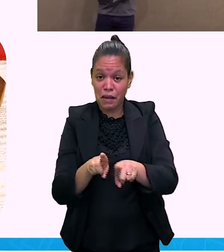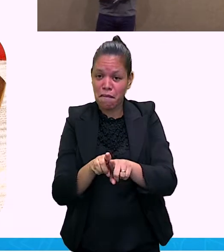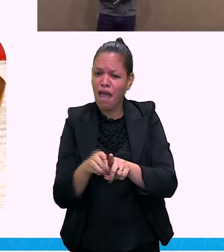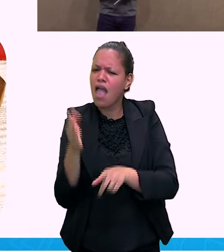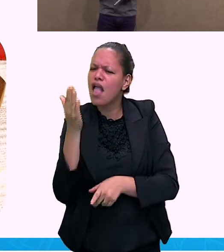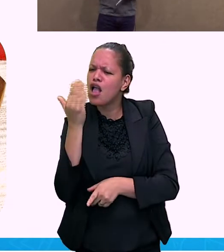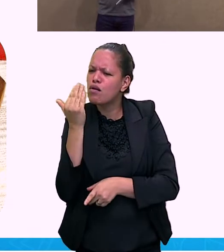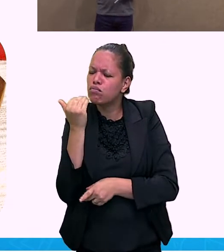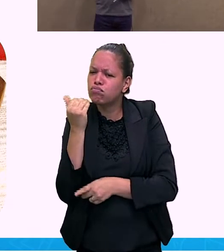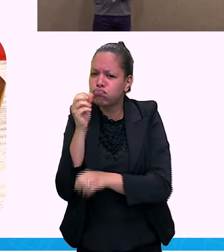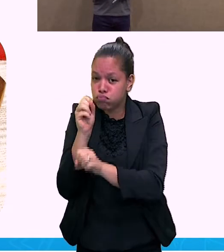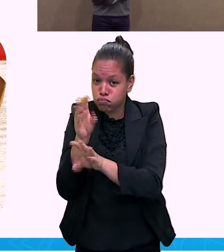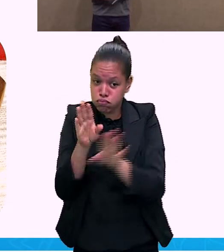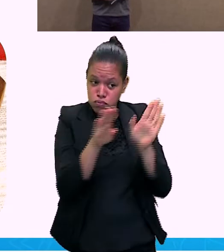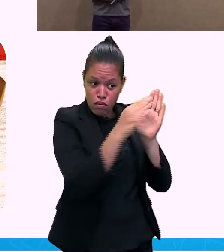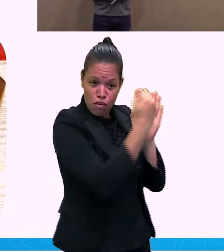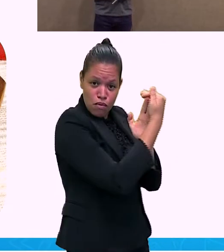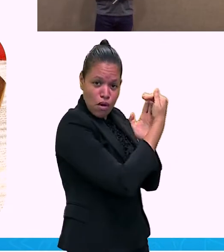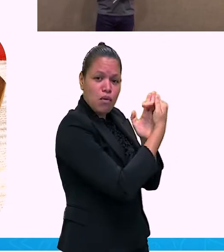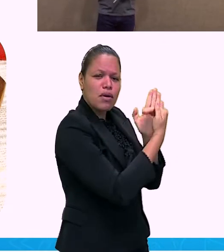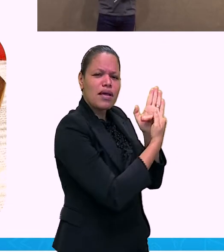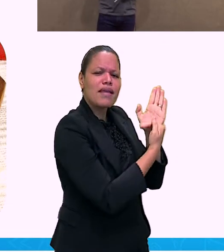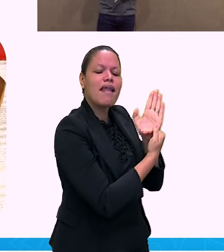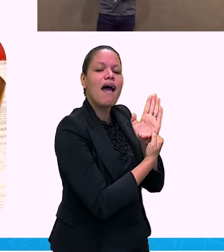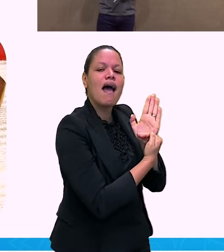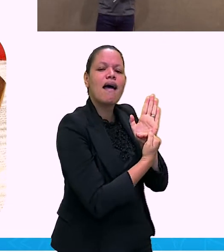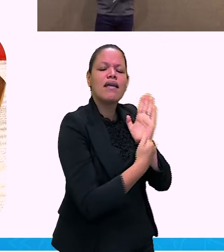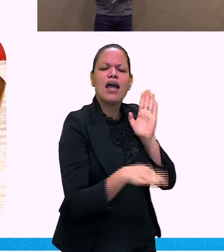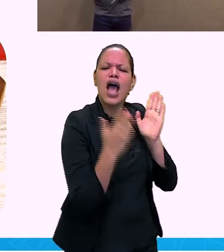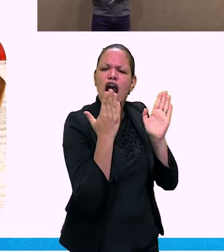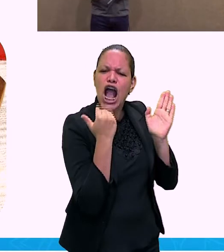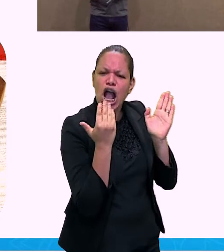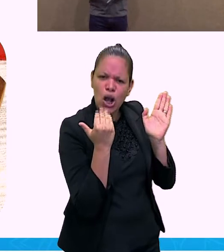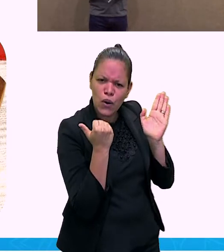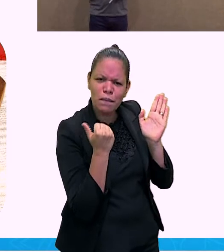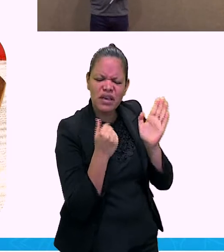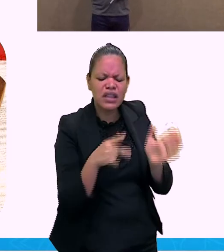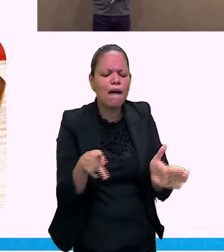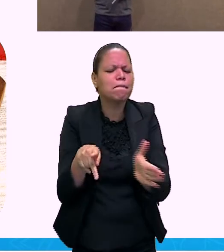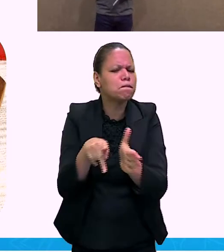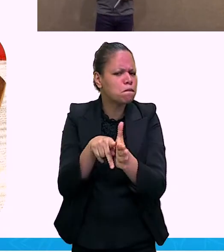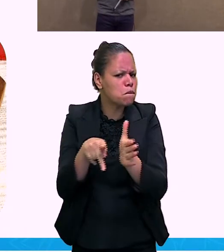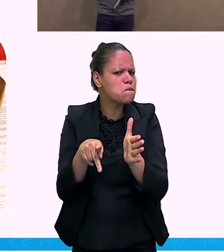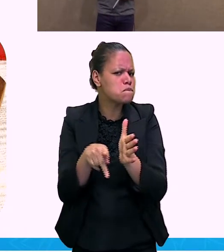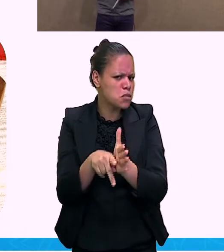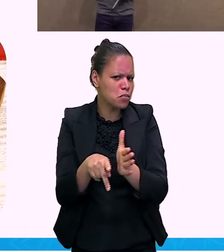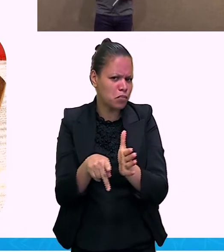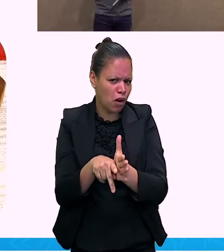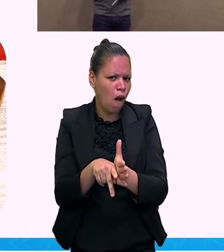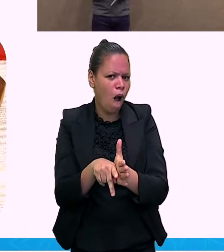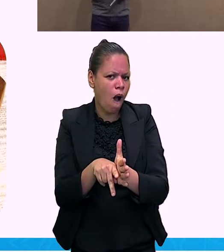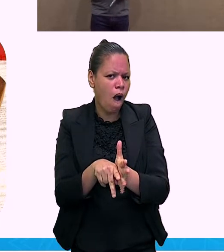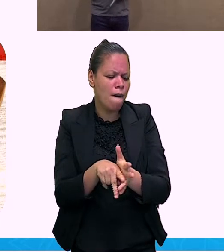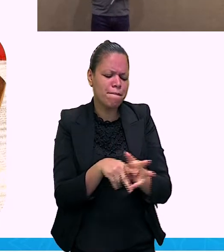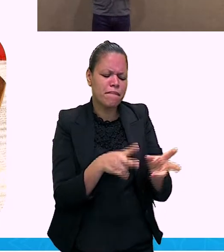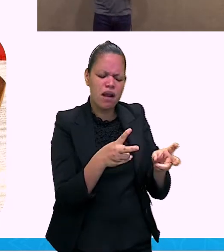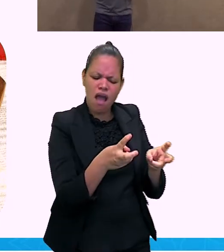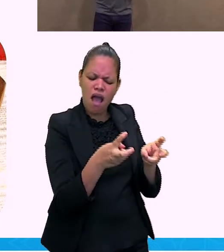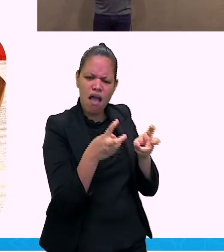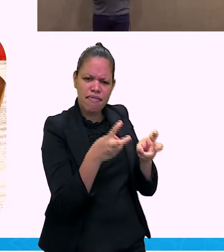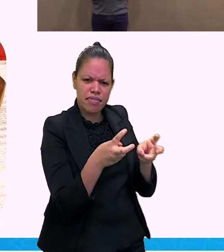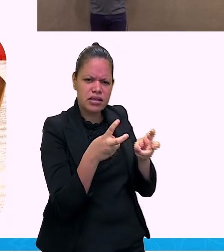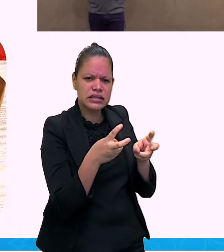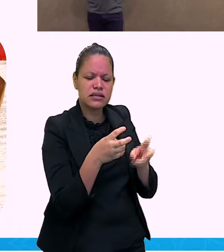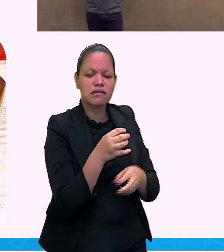bastante típica, né? A comida do Nordeste é uma comida bastante típica. Nós conseguimos identificar vários elementos, como uma